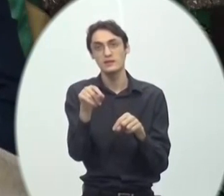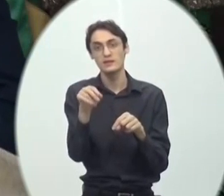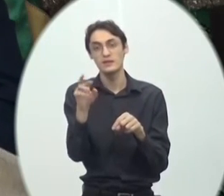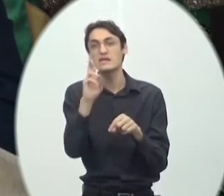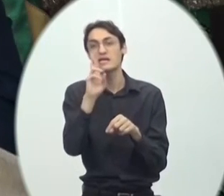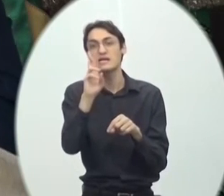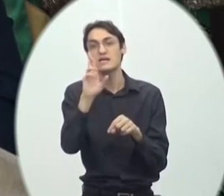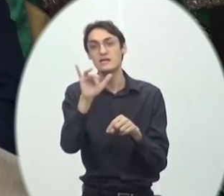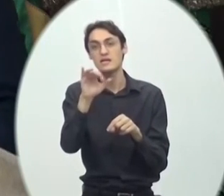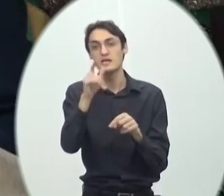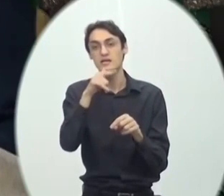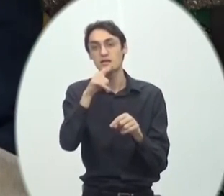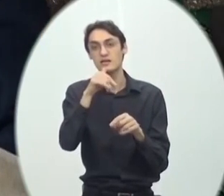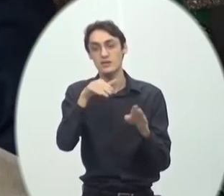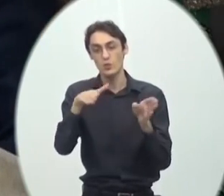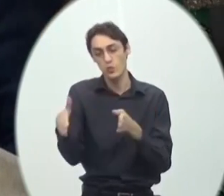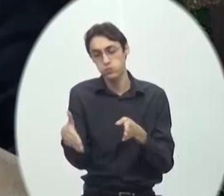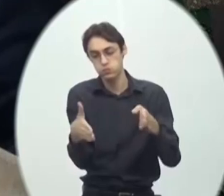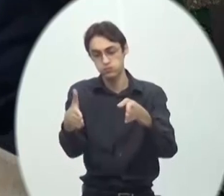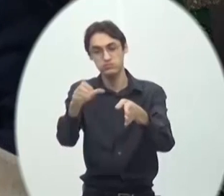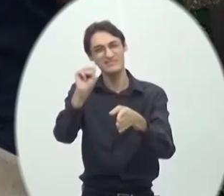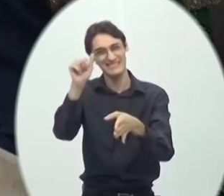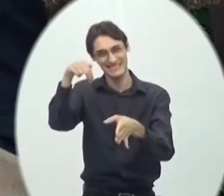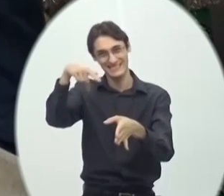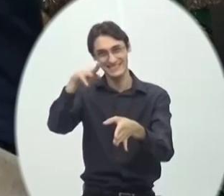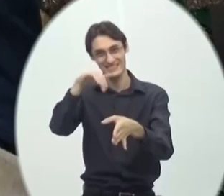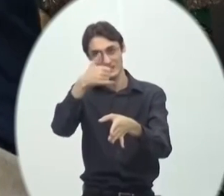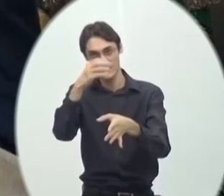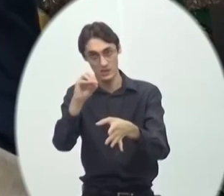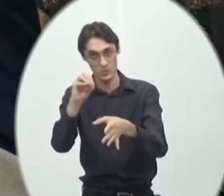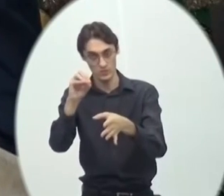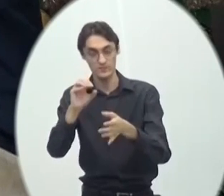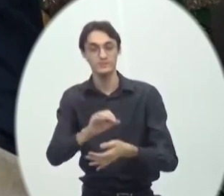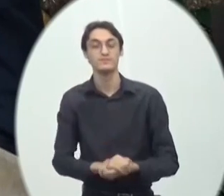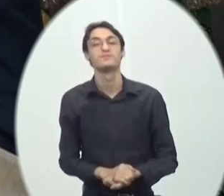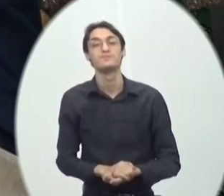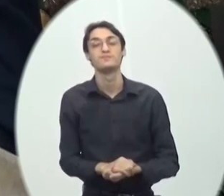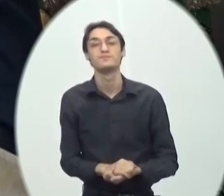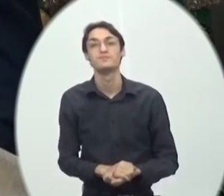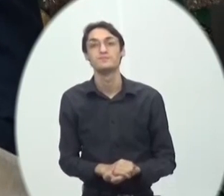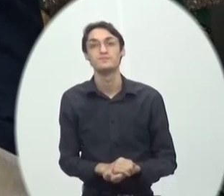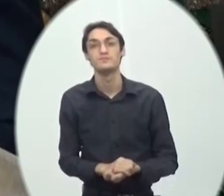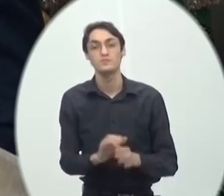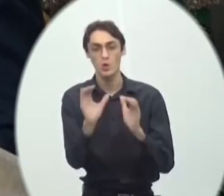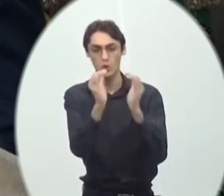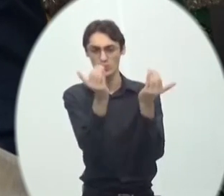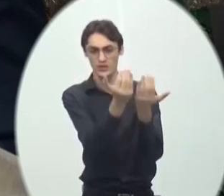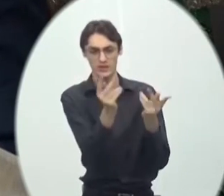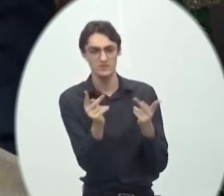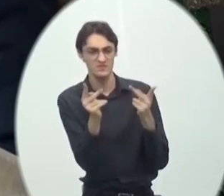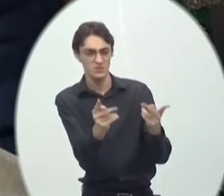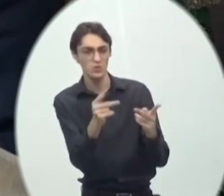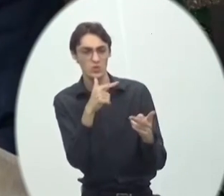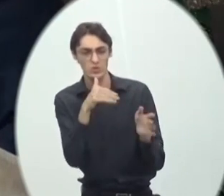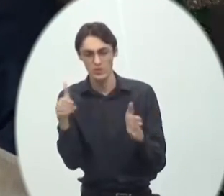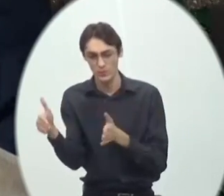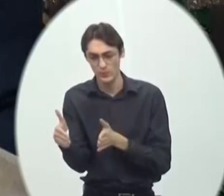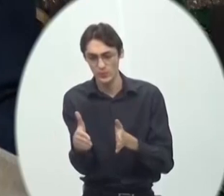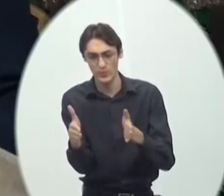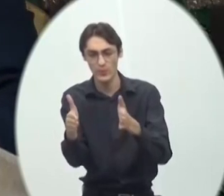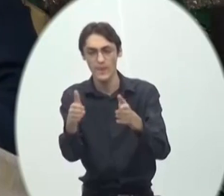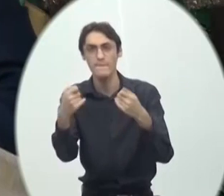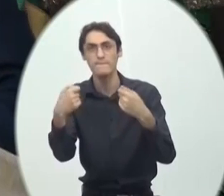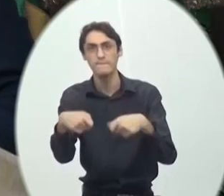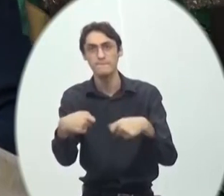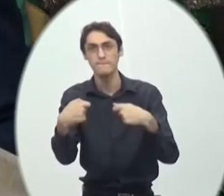Sangão. Gente, a gente visitando aquela comunidade que me chamou, e eu percebi o quanto aquele rio estava realmente necessitando